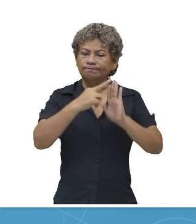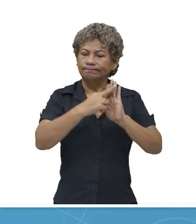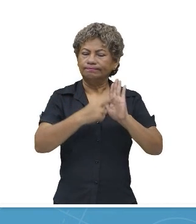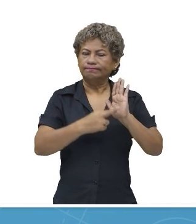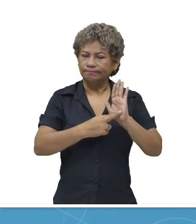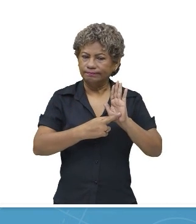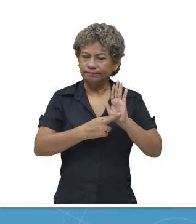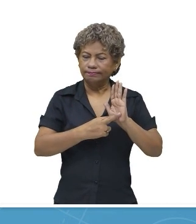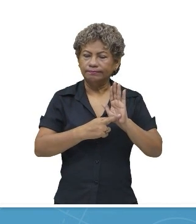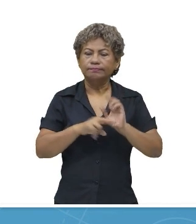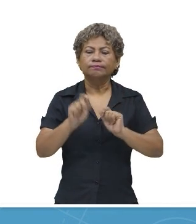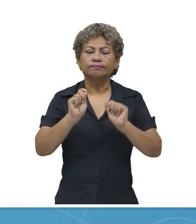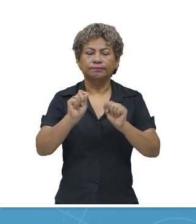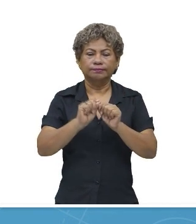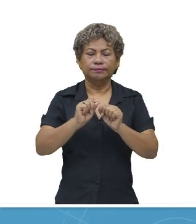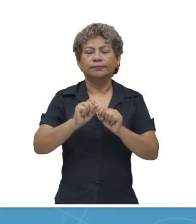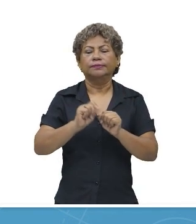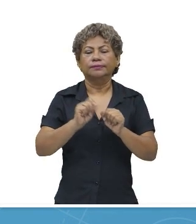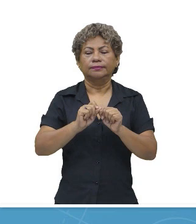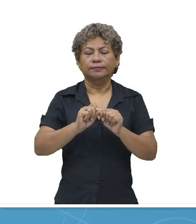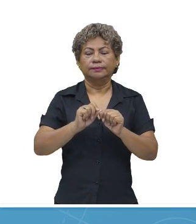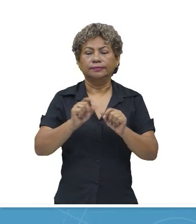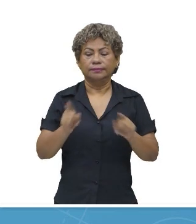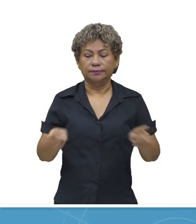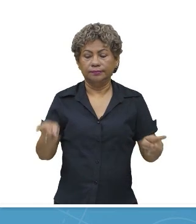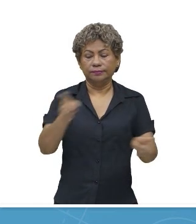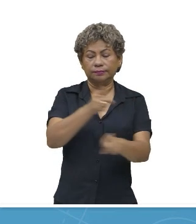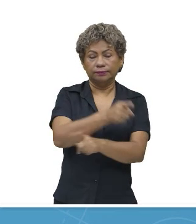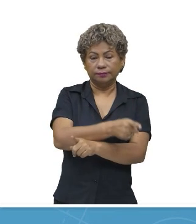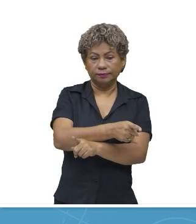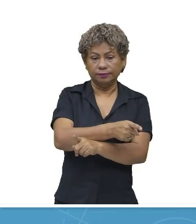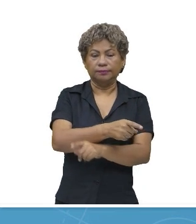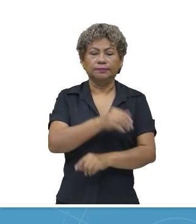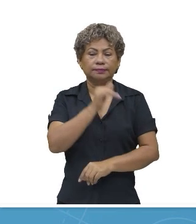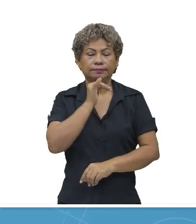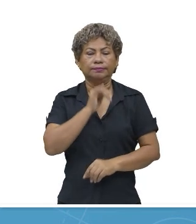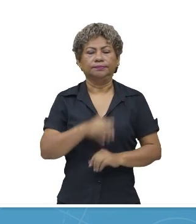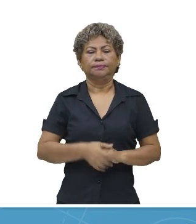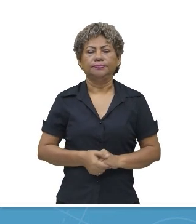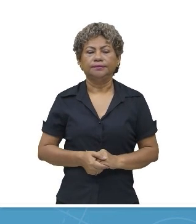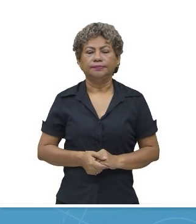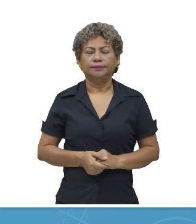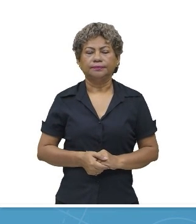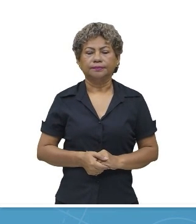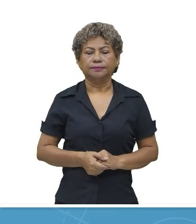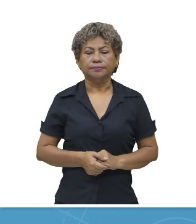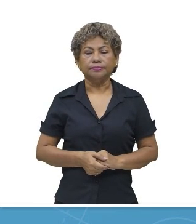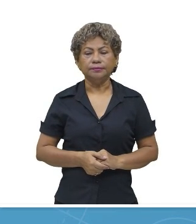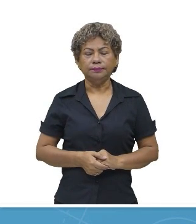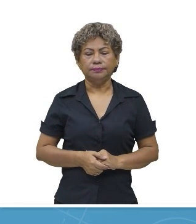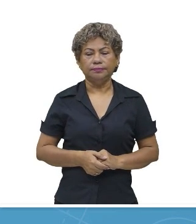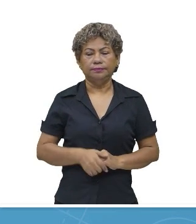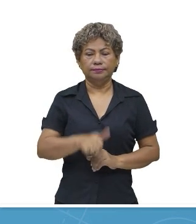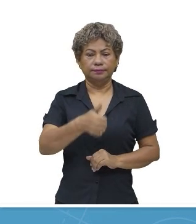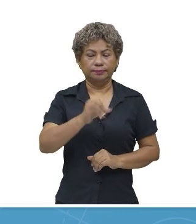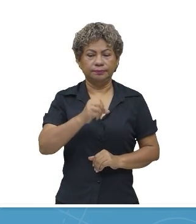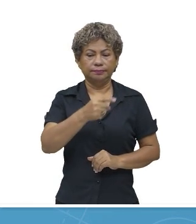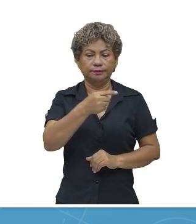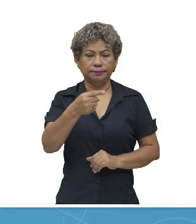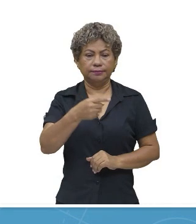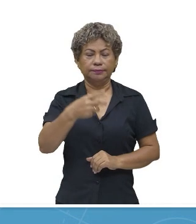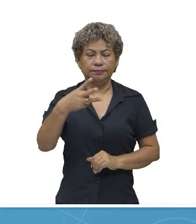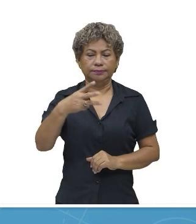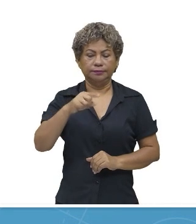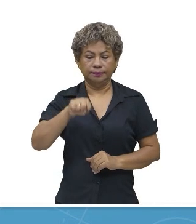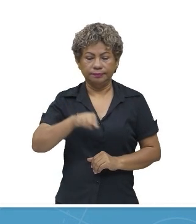ser positivo, a gente troca ele de lugar. Ou seja, se a gente passar esse para cá e o de baixo para cima,